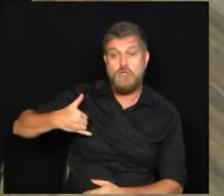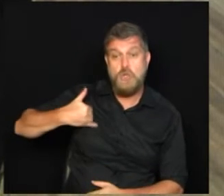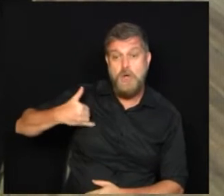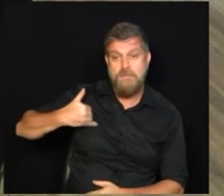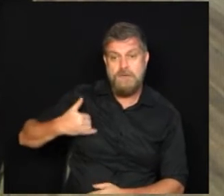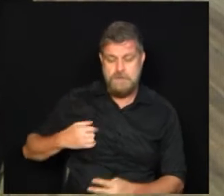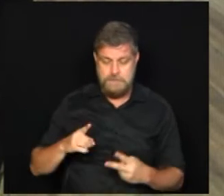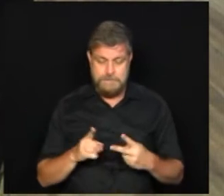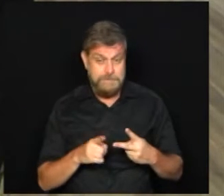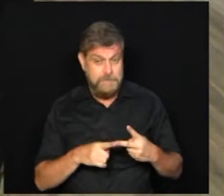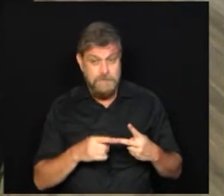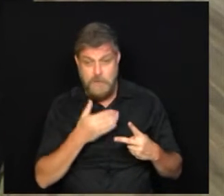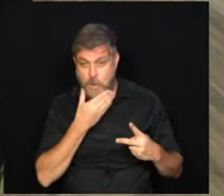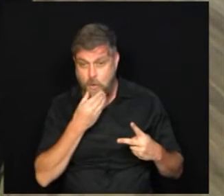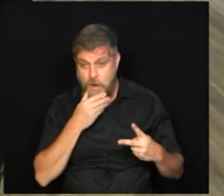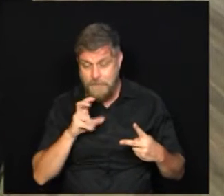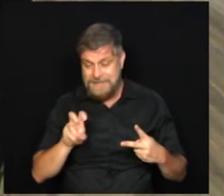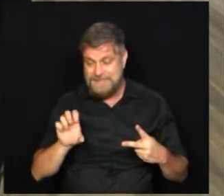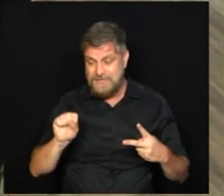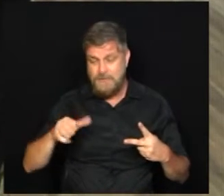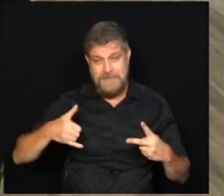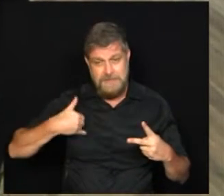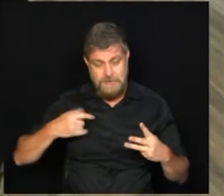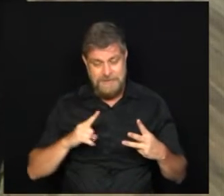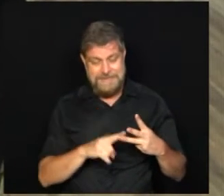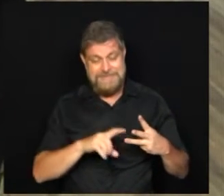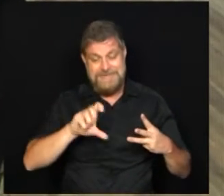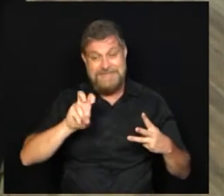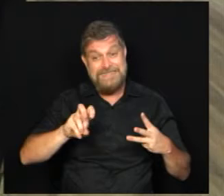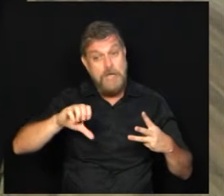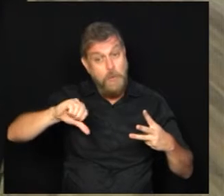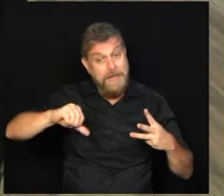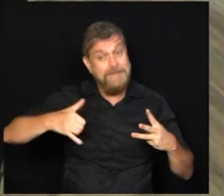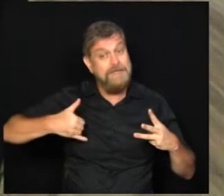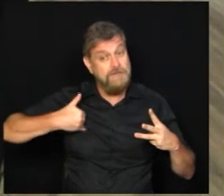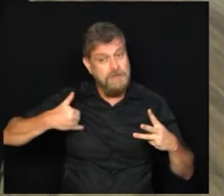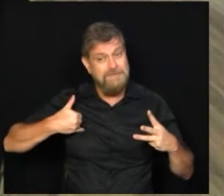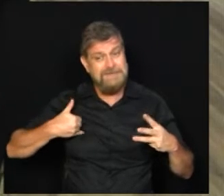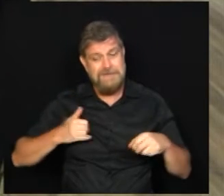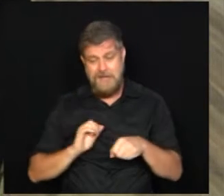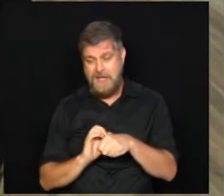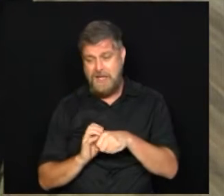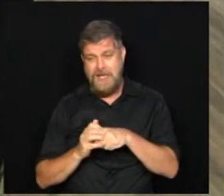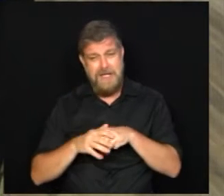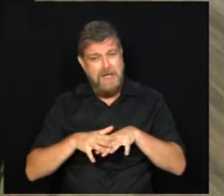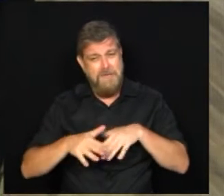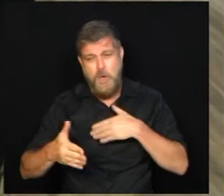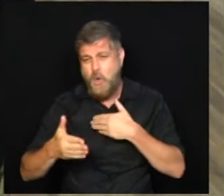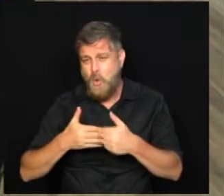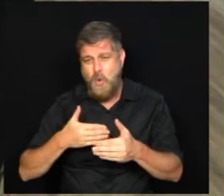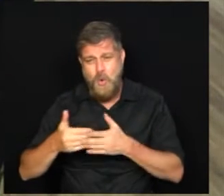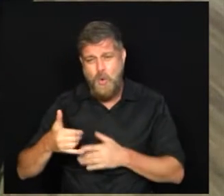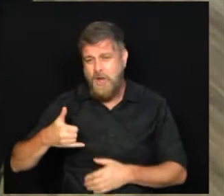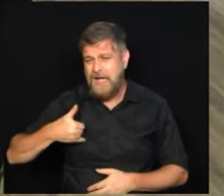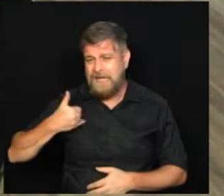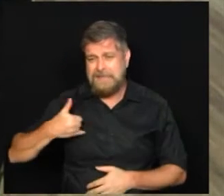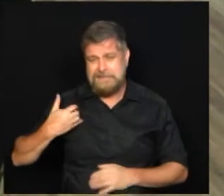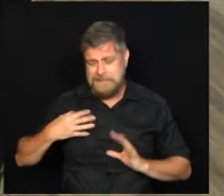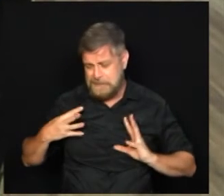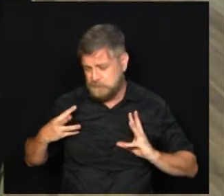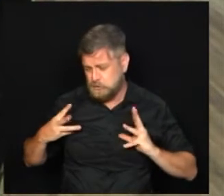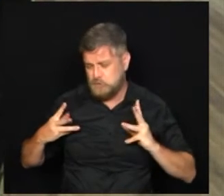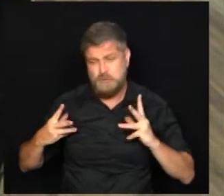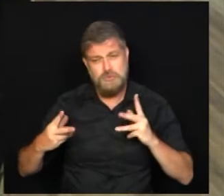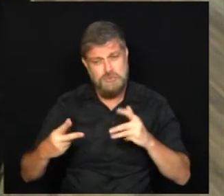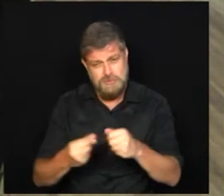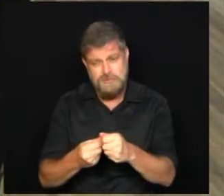exemplo um outro de 58 59 anos então é uma doença que tá atingindo cada vez mais